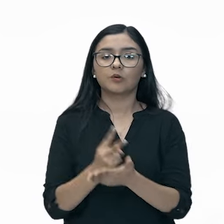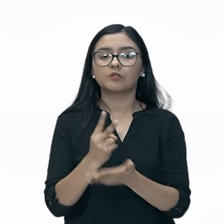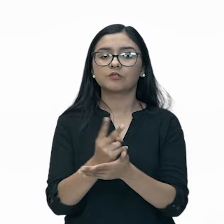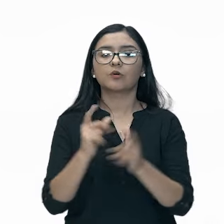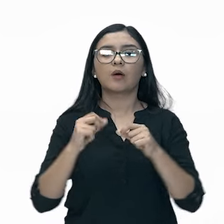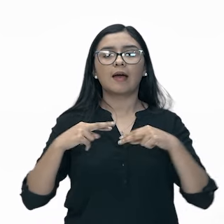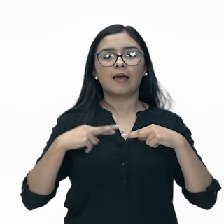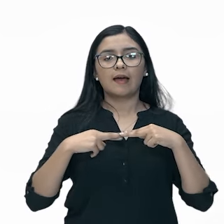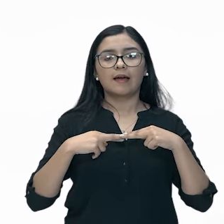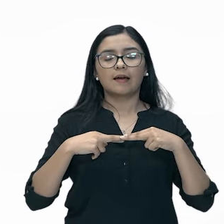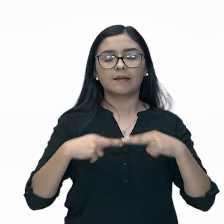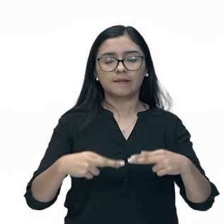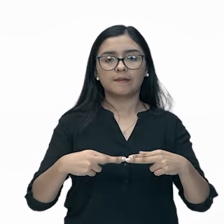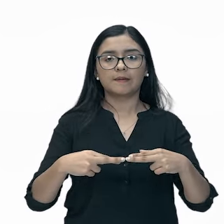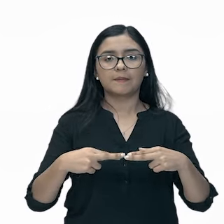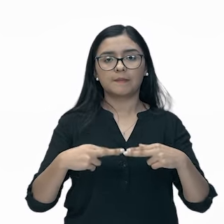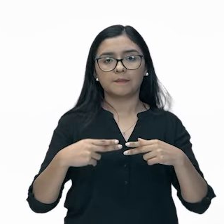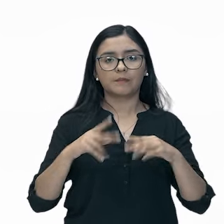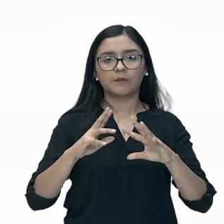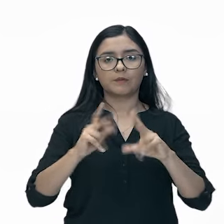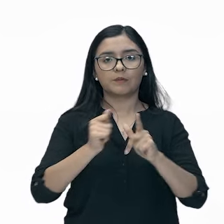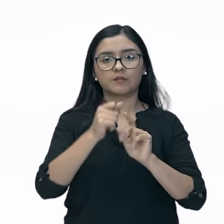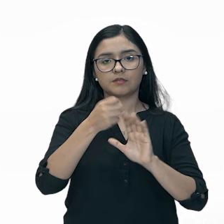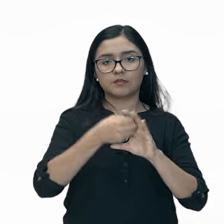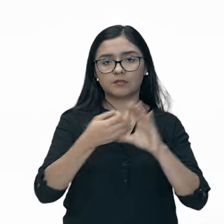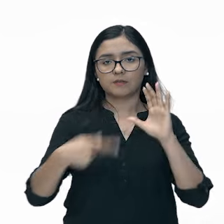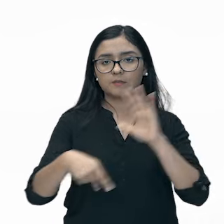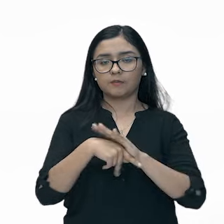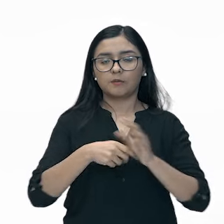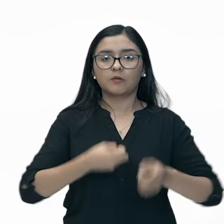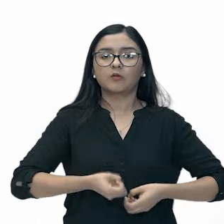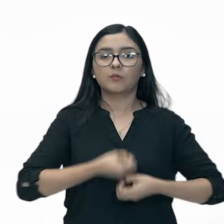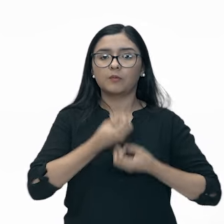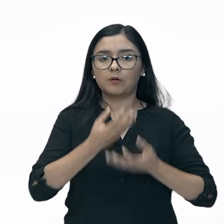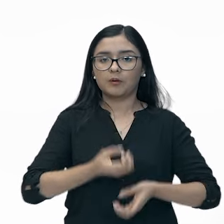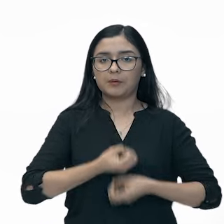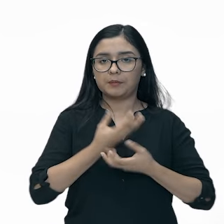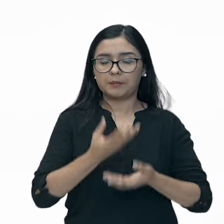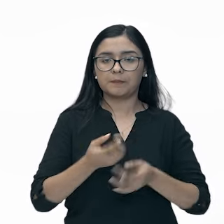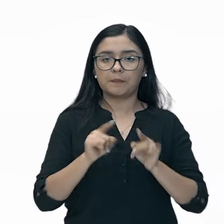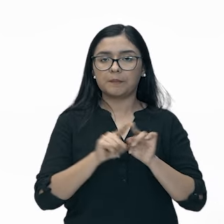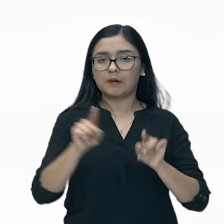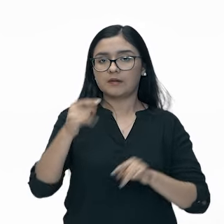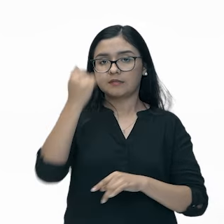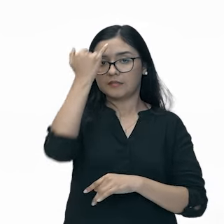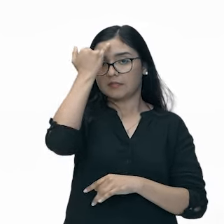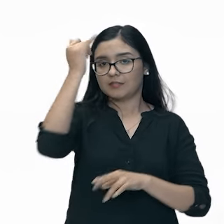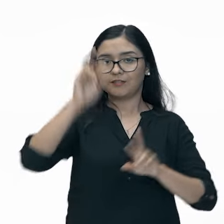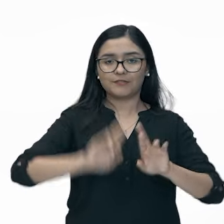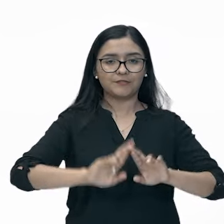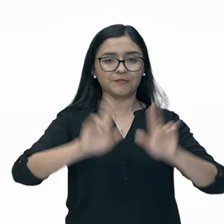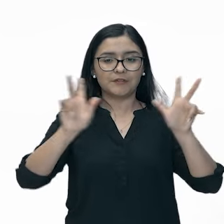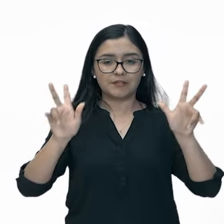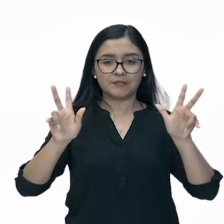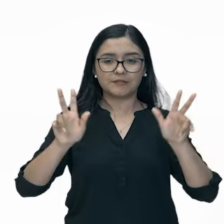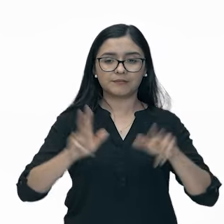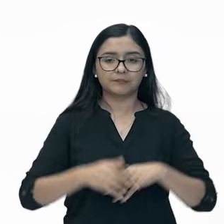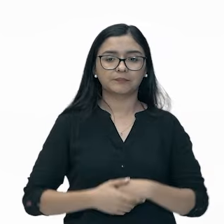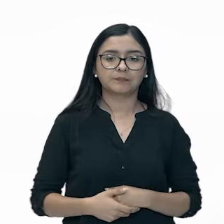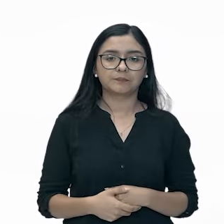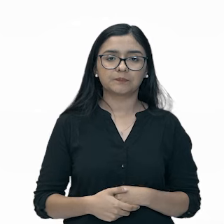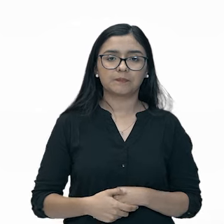rima todas as características do poema de Gonçalves Dias mas a ideia foi totalmente diferente